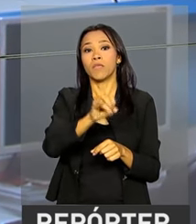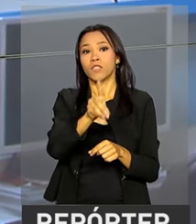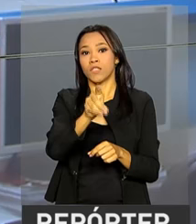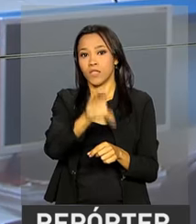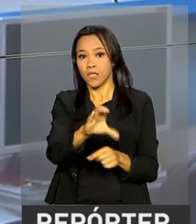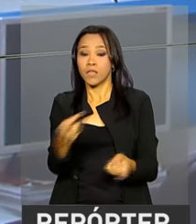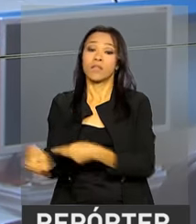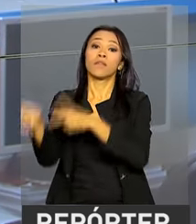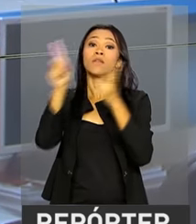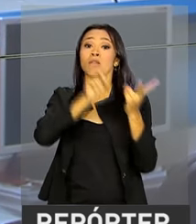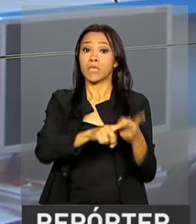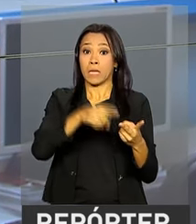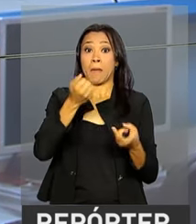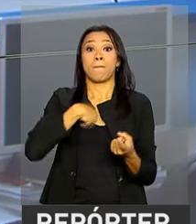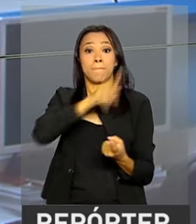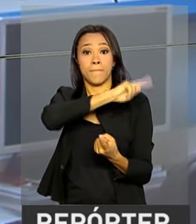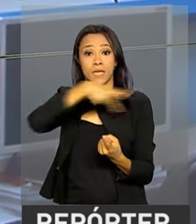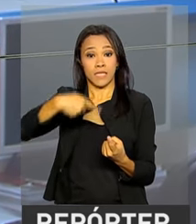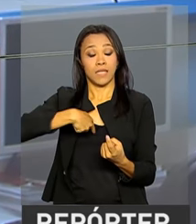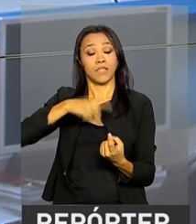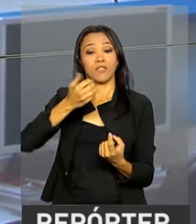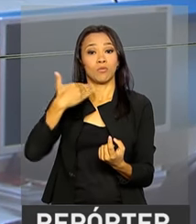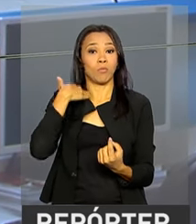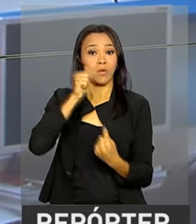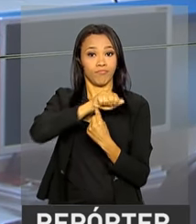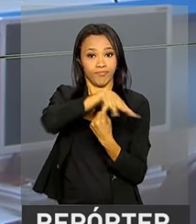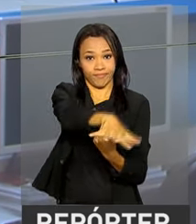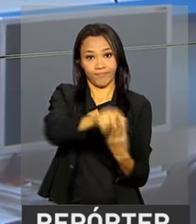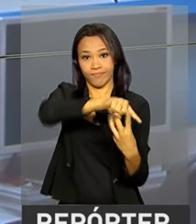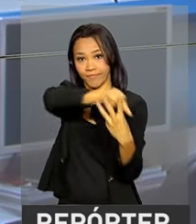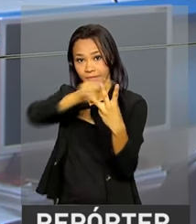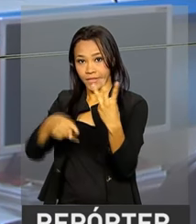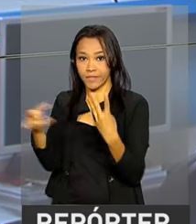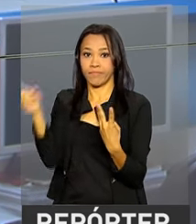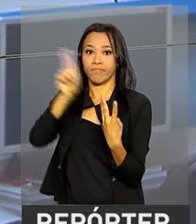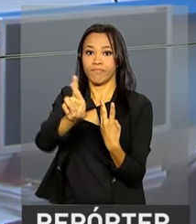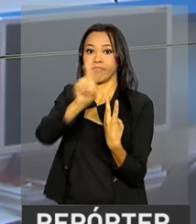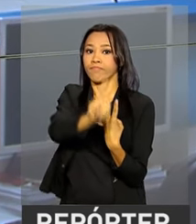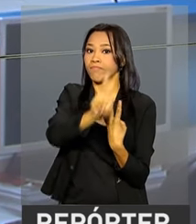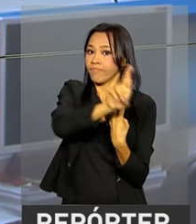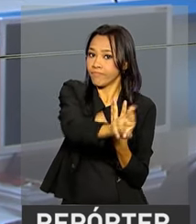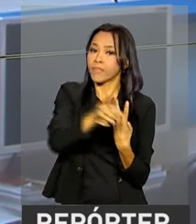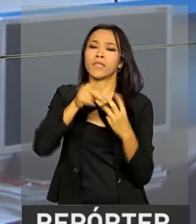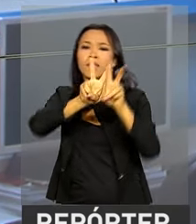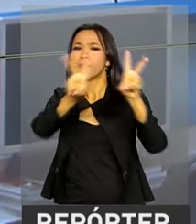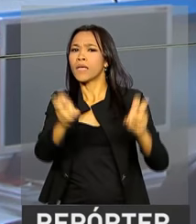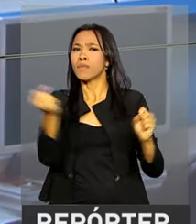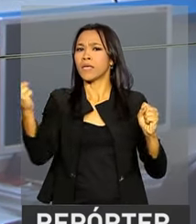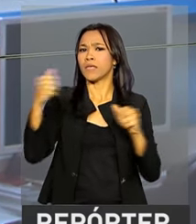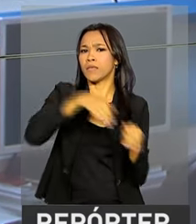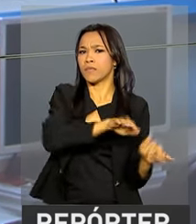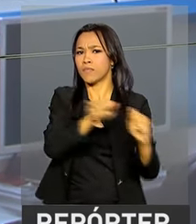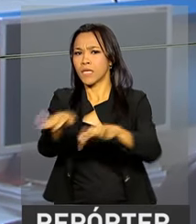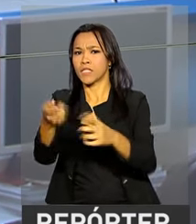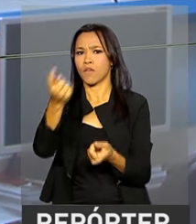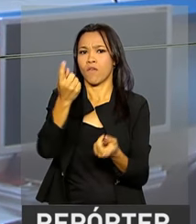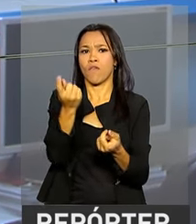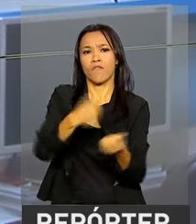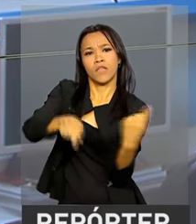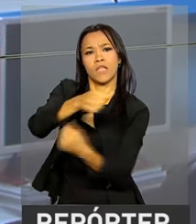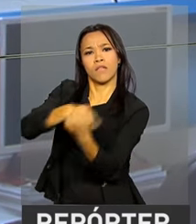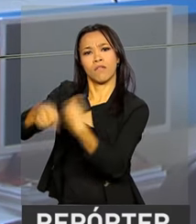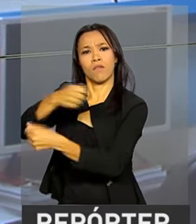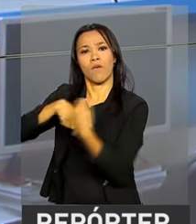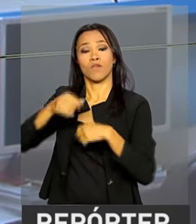além do presidente do Banco Central Ilan godfy o evento o evento discute temas como imigração Finanças negócios